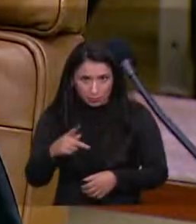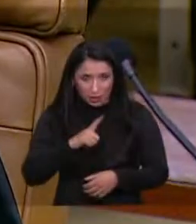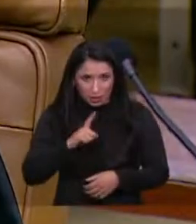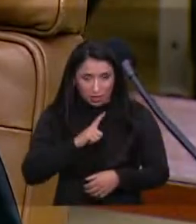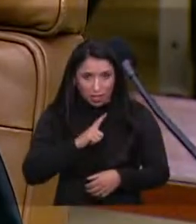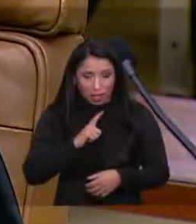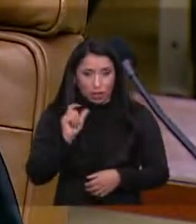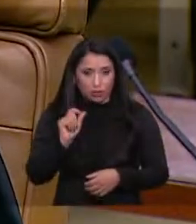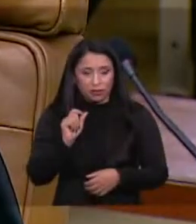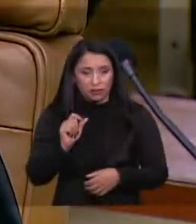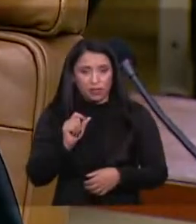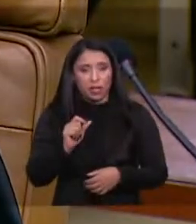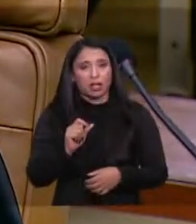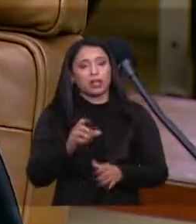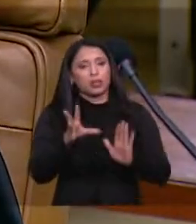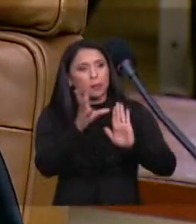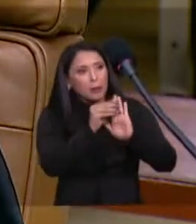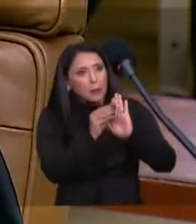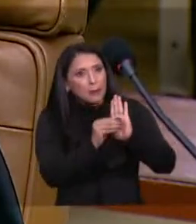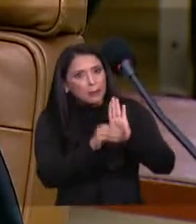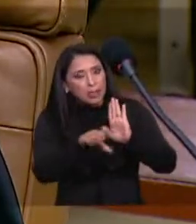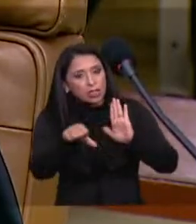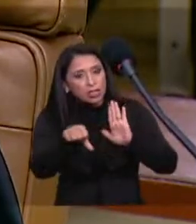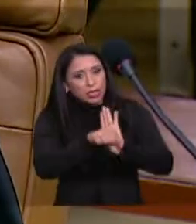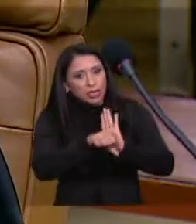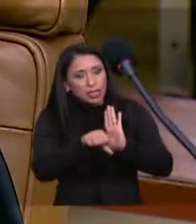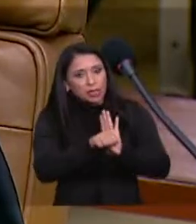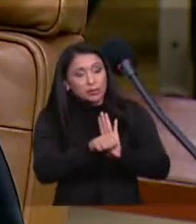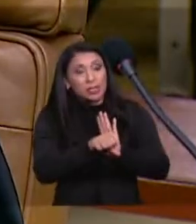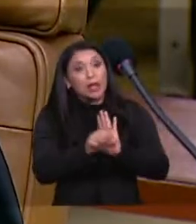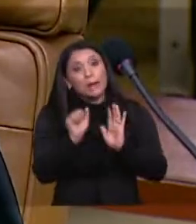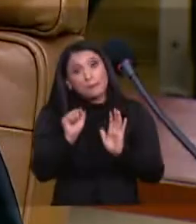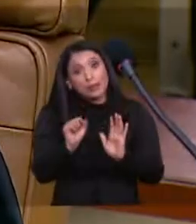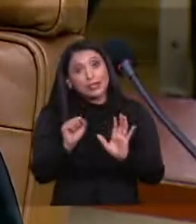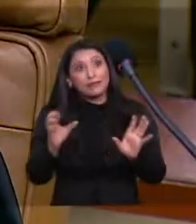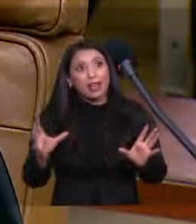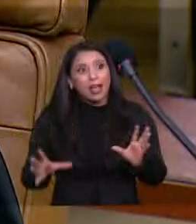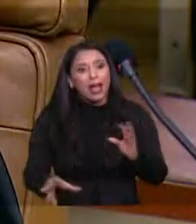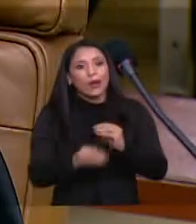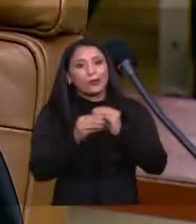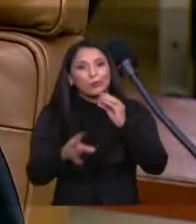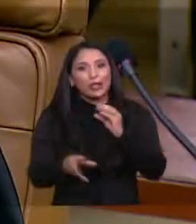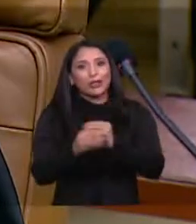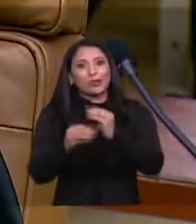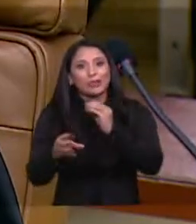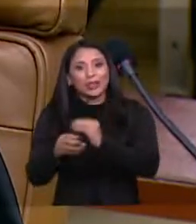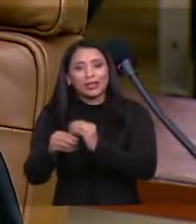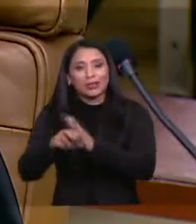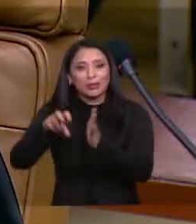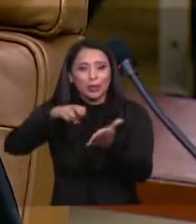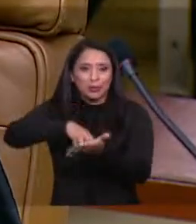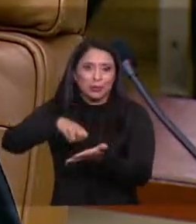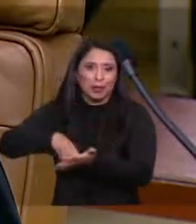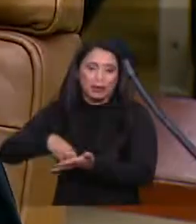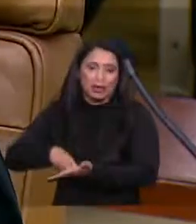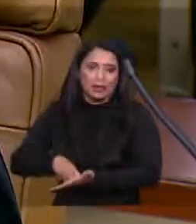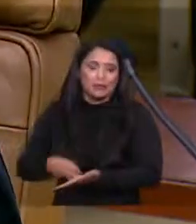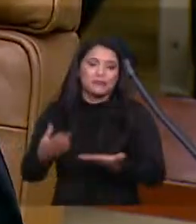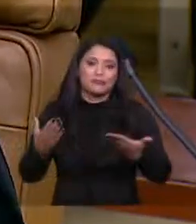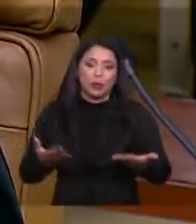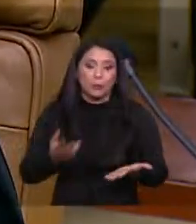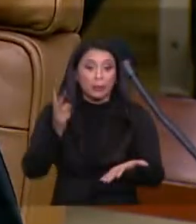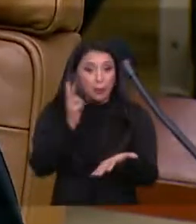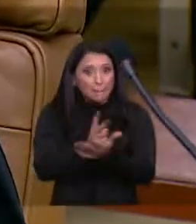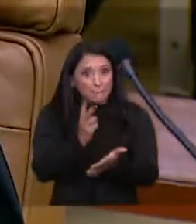disciplina o concurso material de crime escrever aplicação cumulativa das penas fixadas para cada um deles para